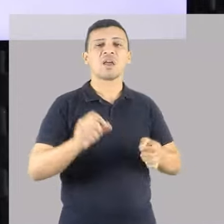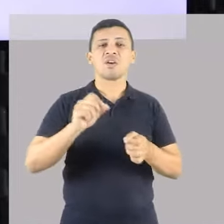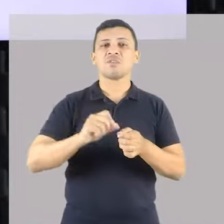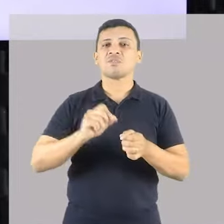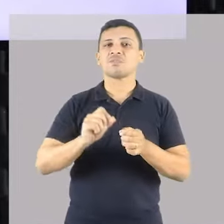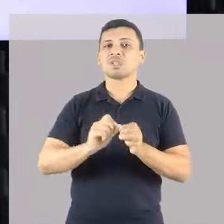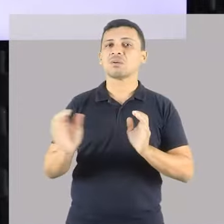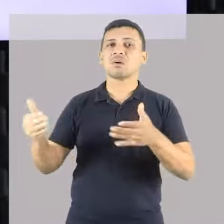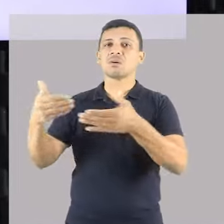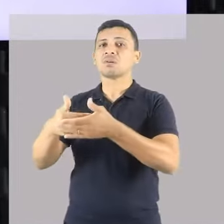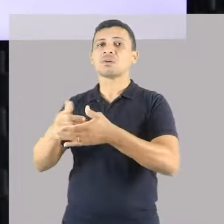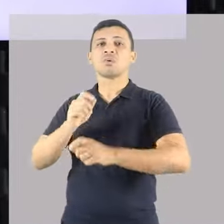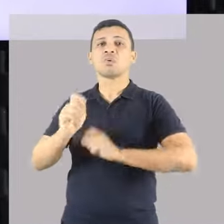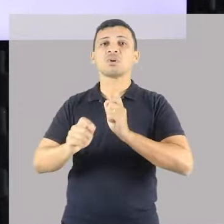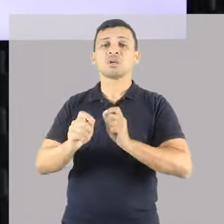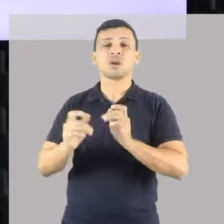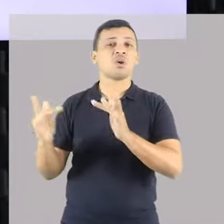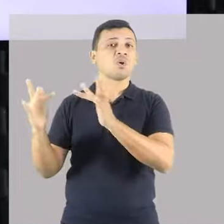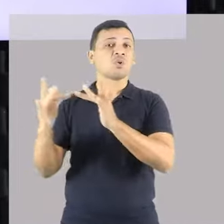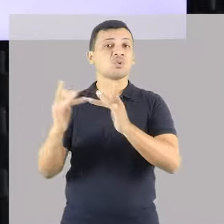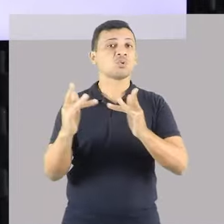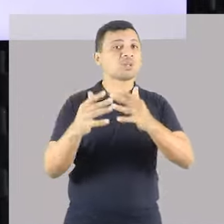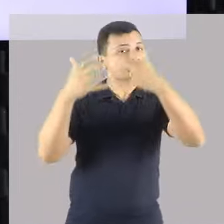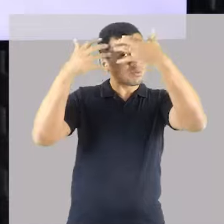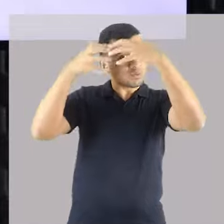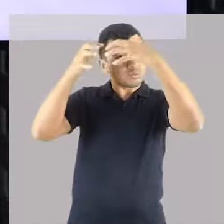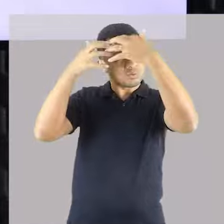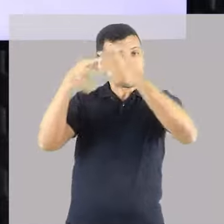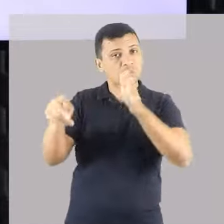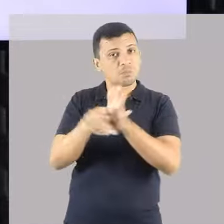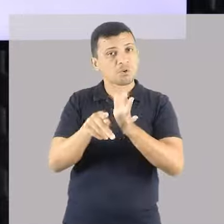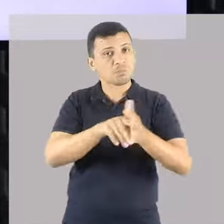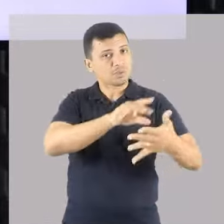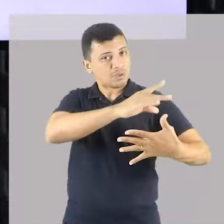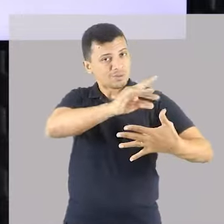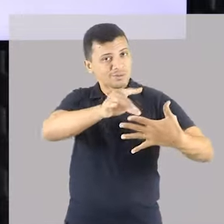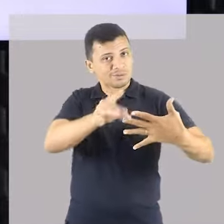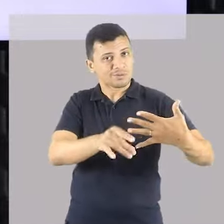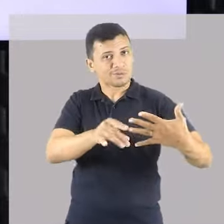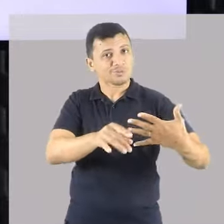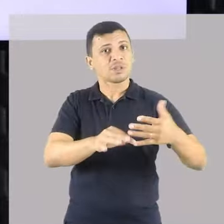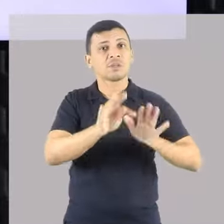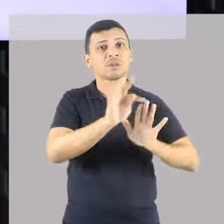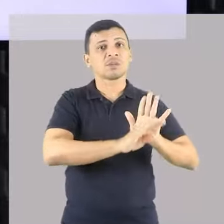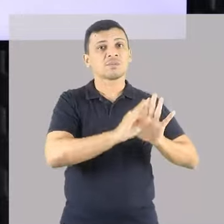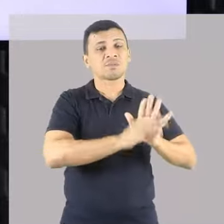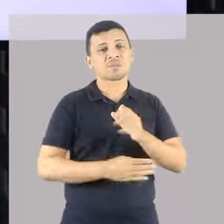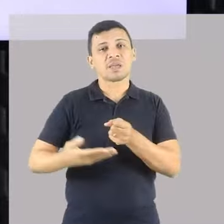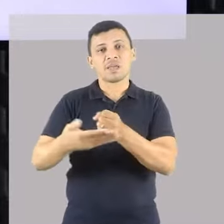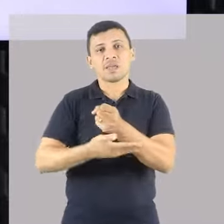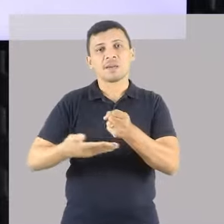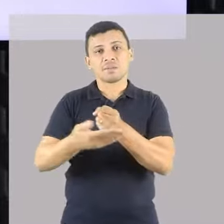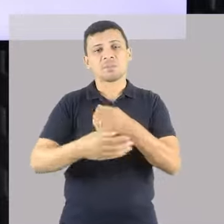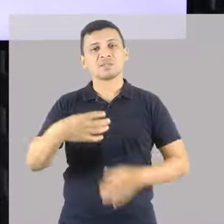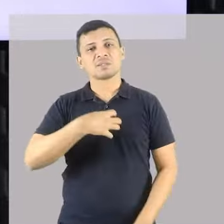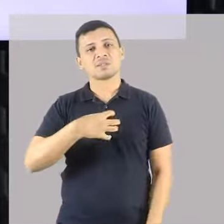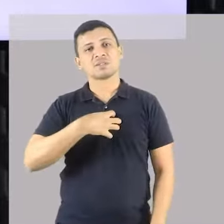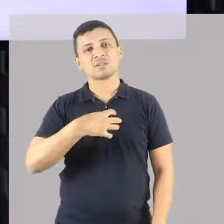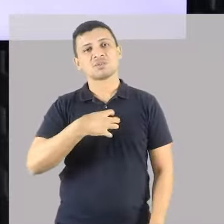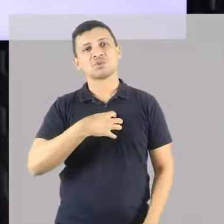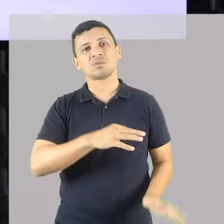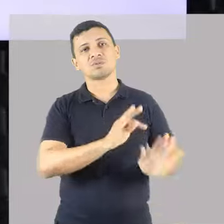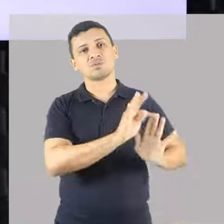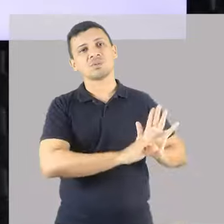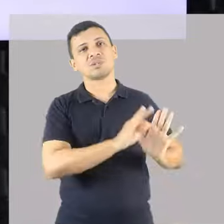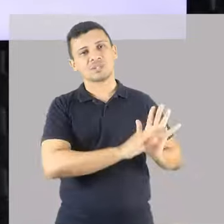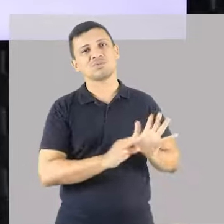implicitamente por uma conexão cognitiva entre os elementos do texto A coerência é a base de sentido dos textos Então é